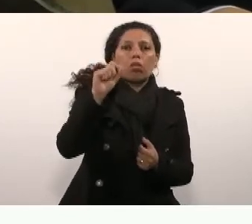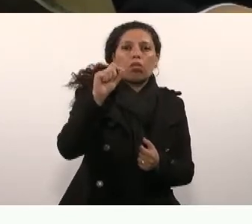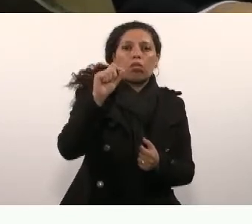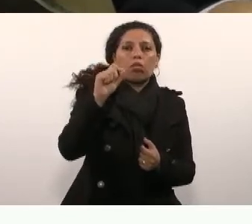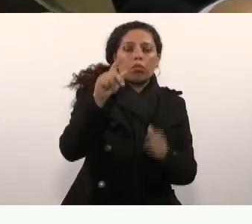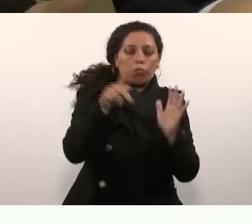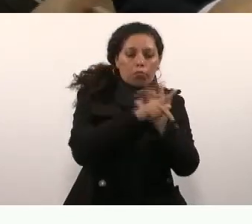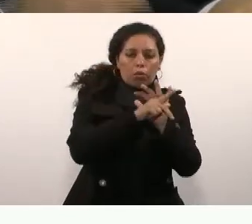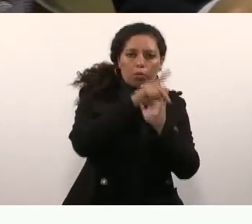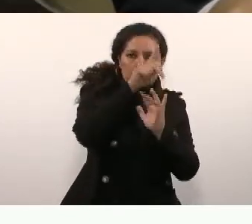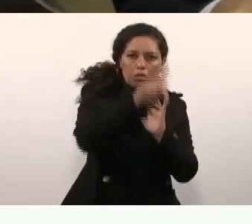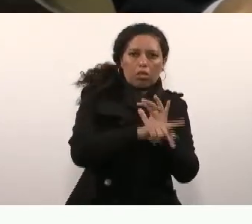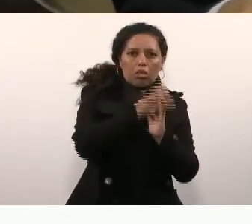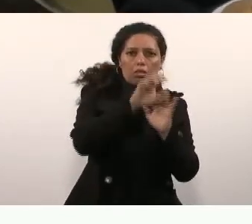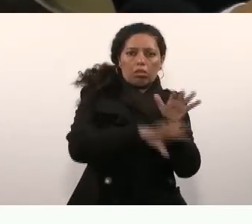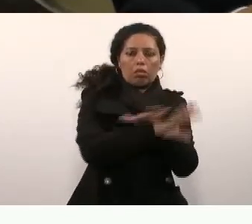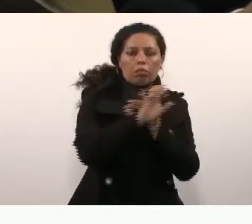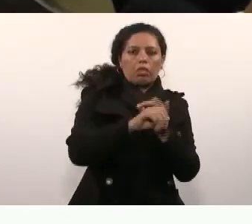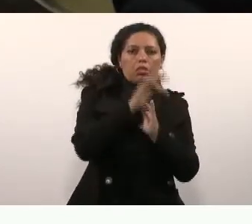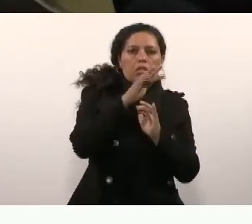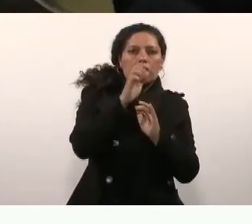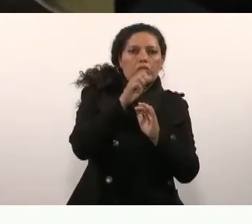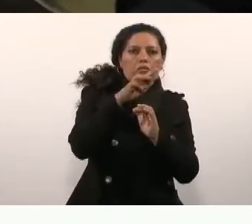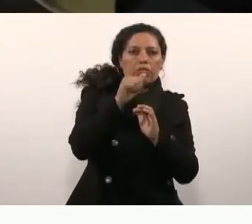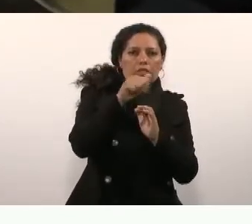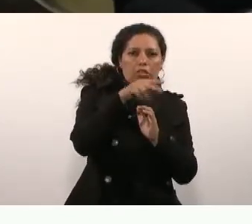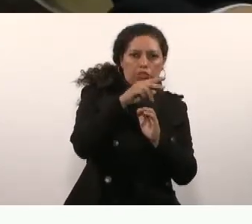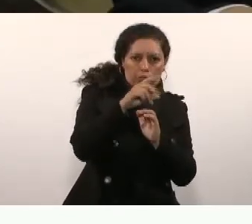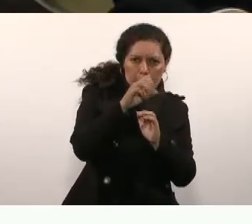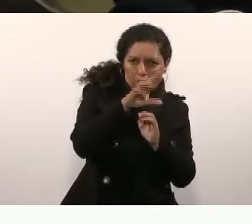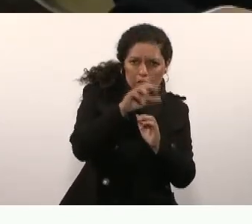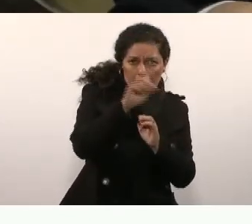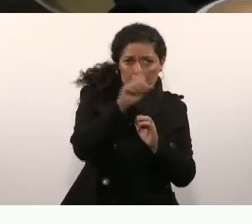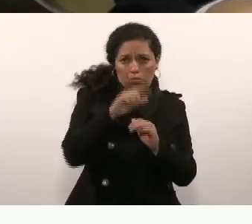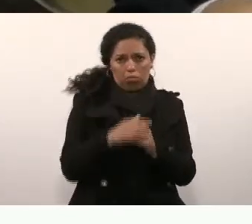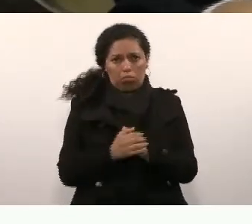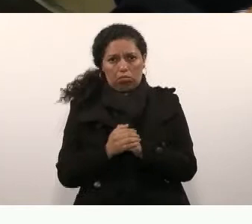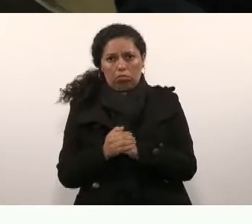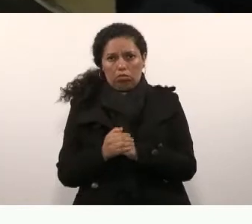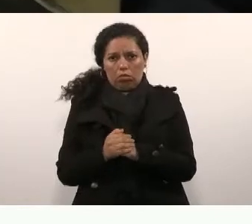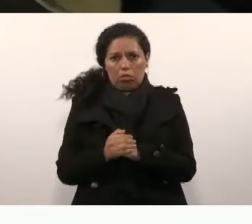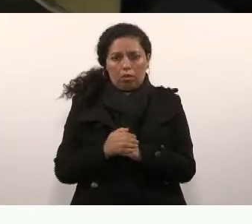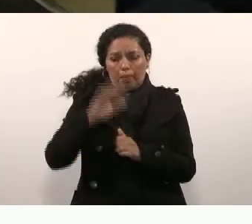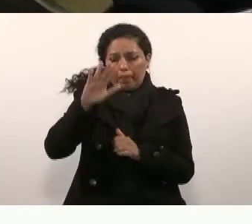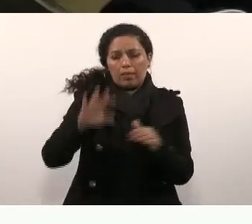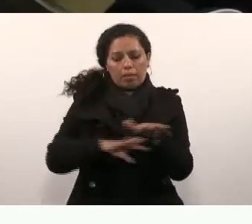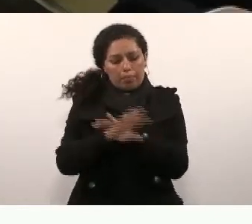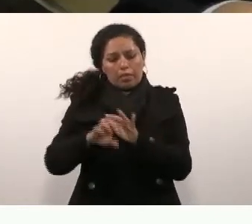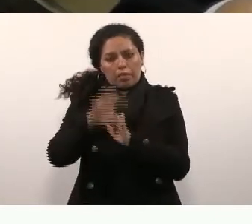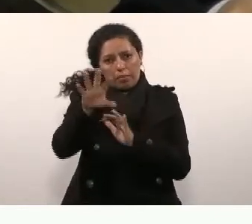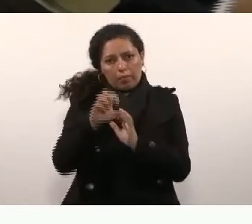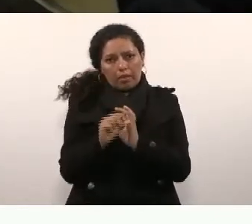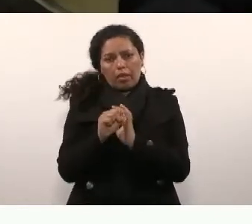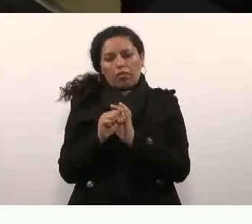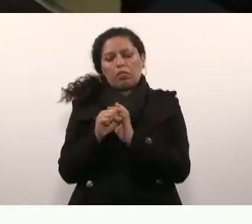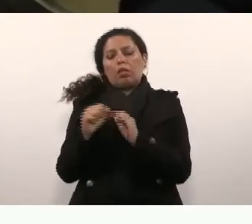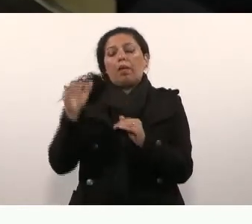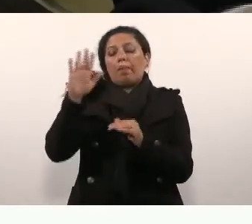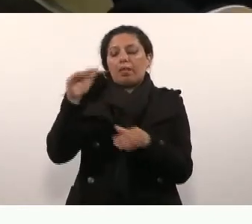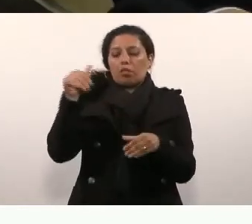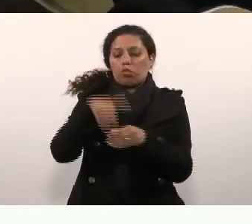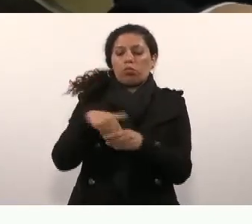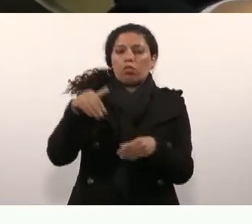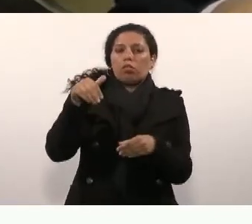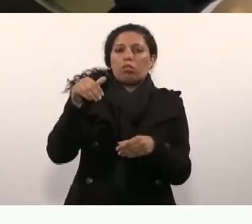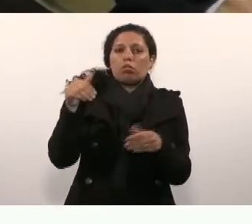era o cidadão, não quanto muito a empresa que pagou, ele ia para um fundo. E a última votação que teve nessa